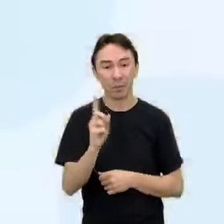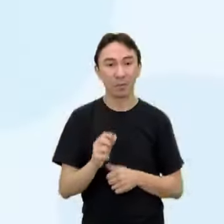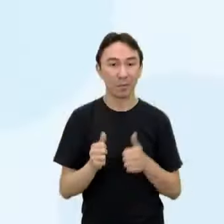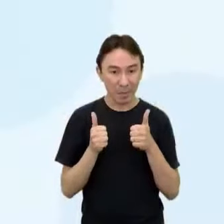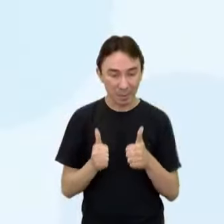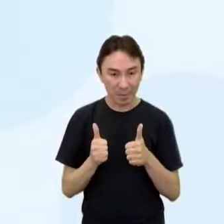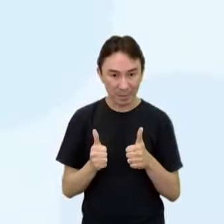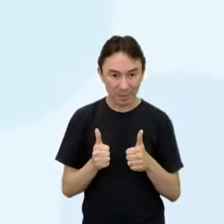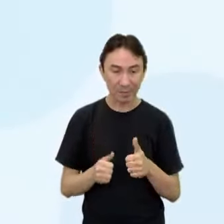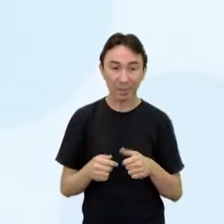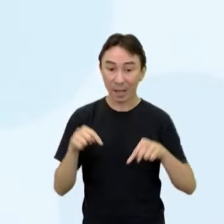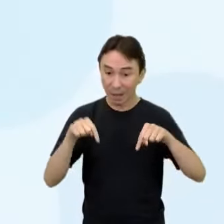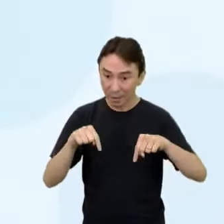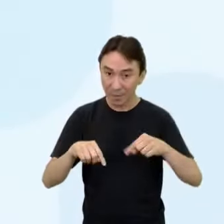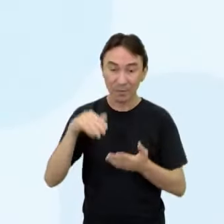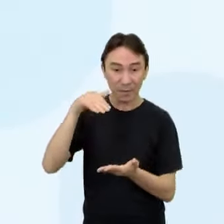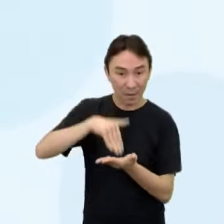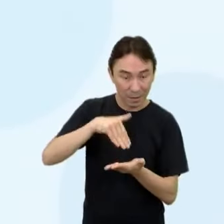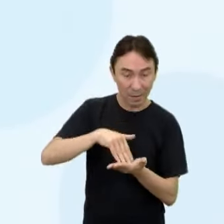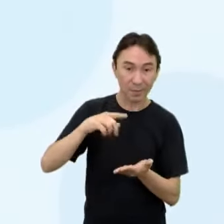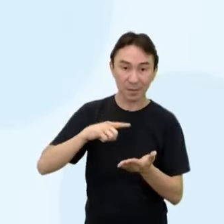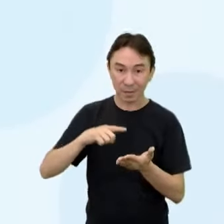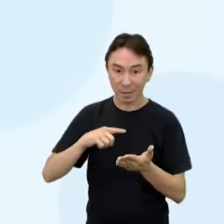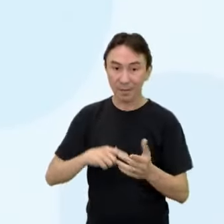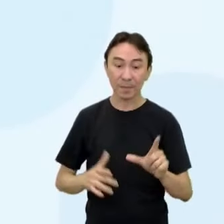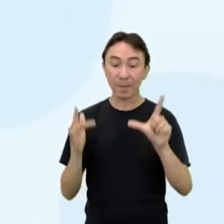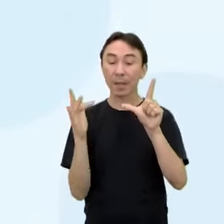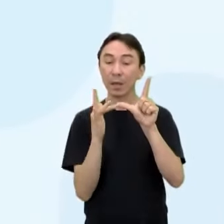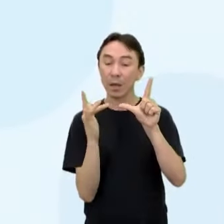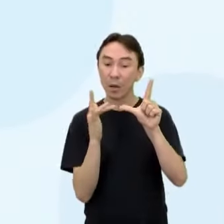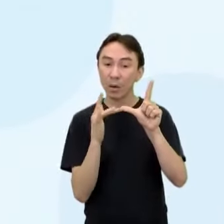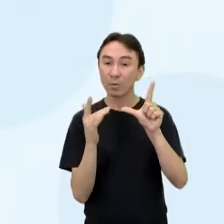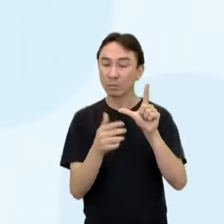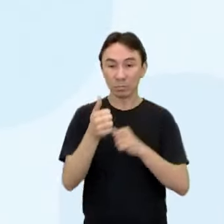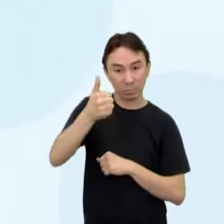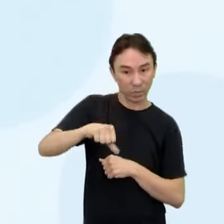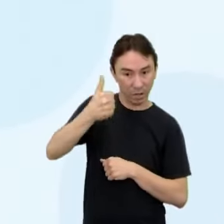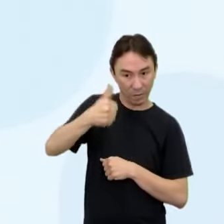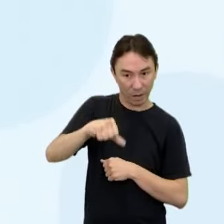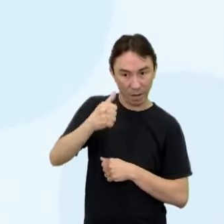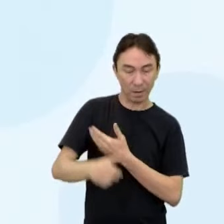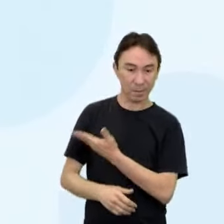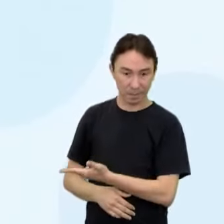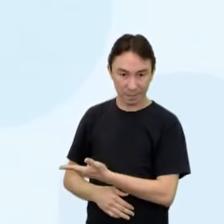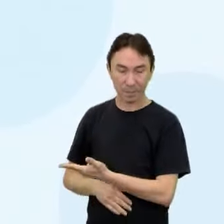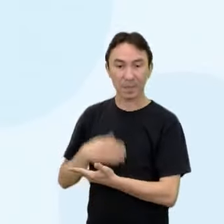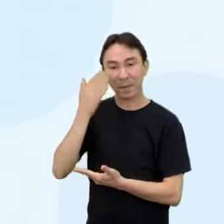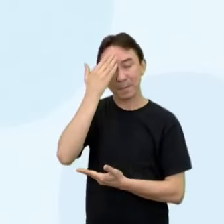over, tá quase no final. O QR Code vai aparecer na tela aí para vocês também, para avaliação. Thank you for being